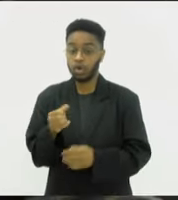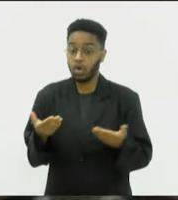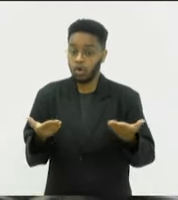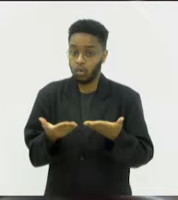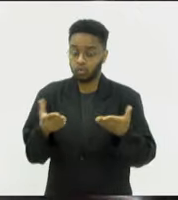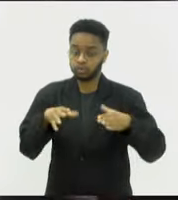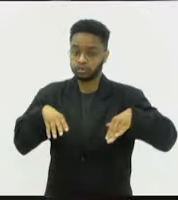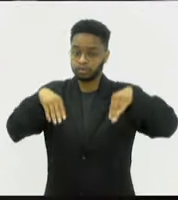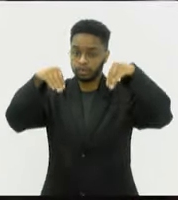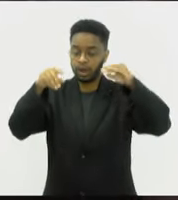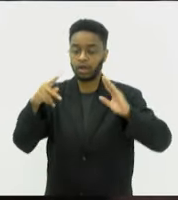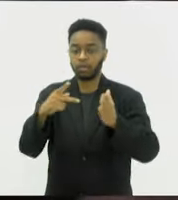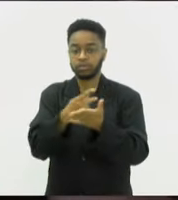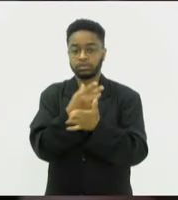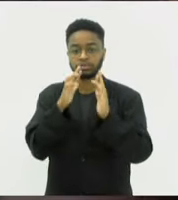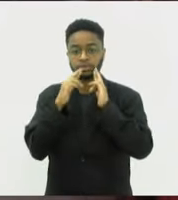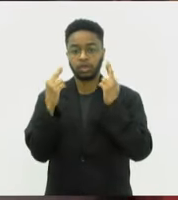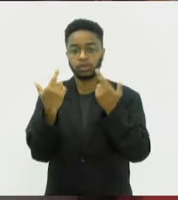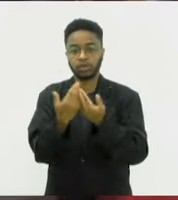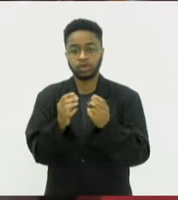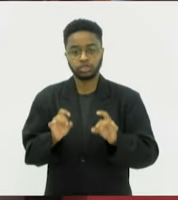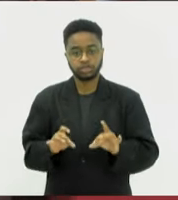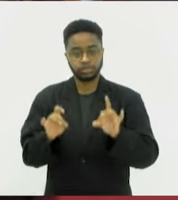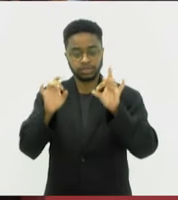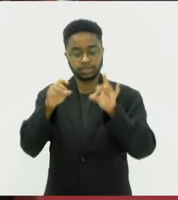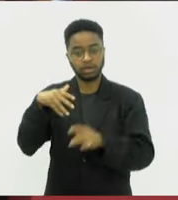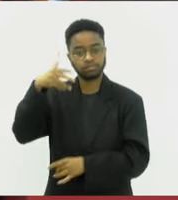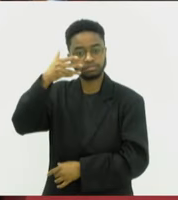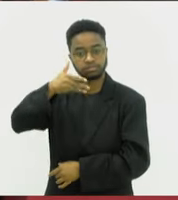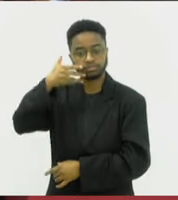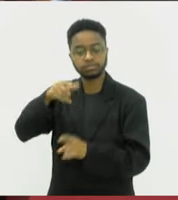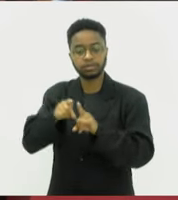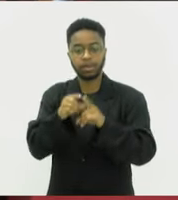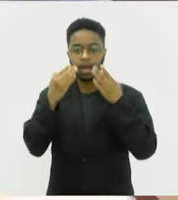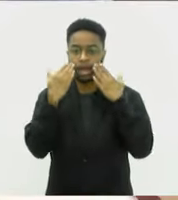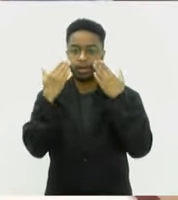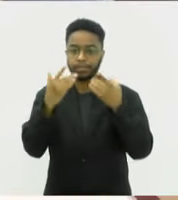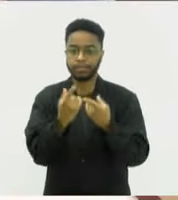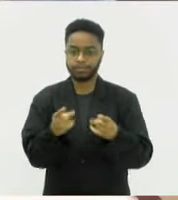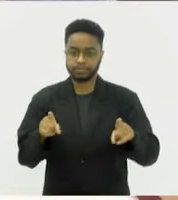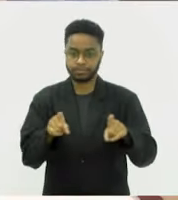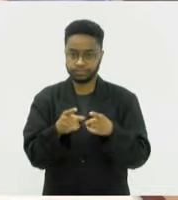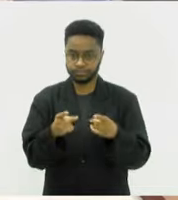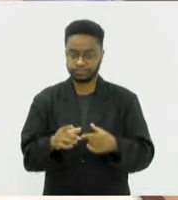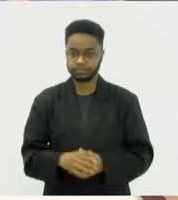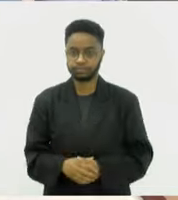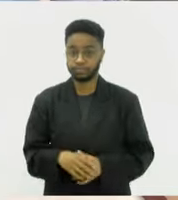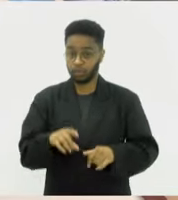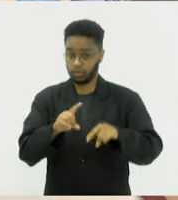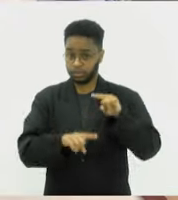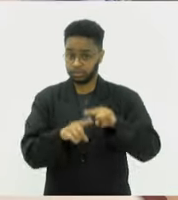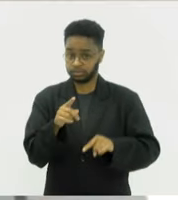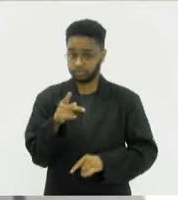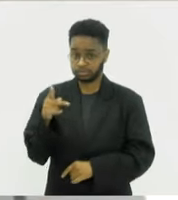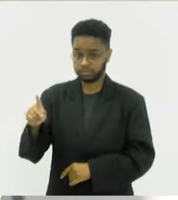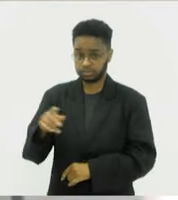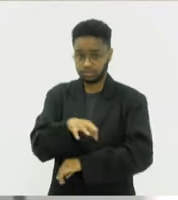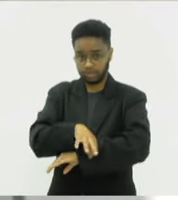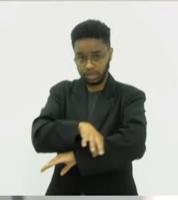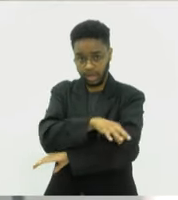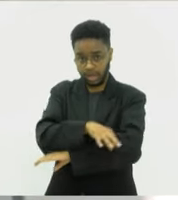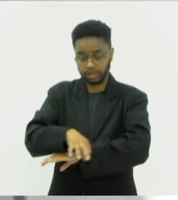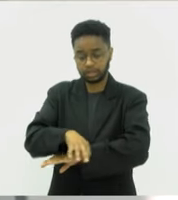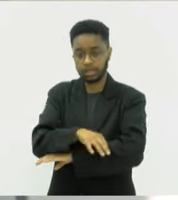realizadas sessões especiais, exposições e apresentações musicais. Já o acervo do arquiteto e urbanista está